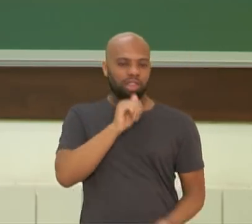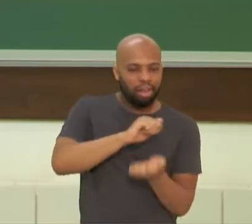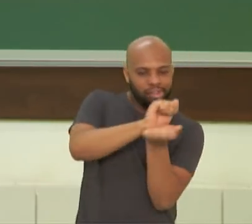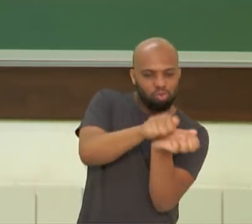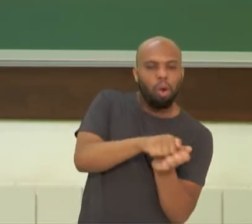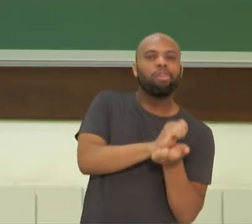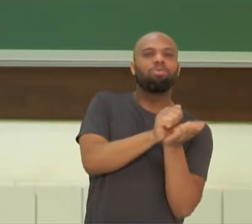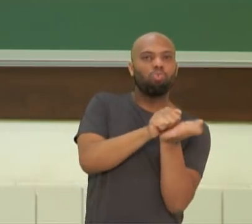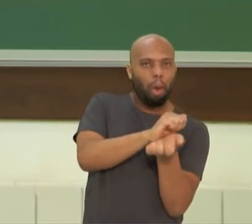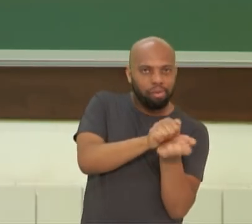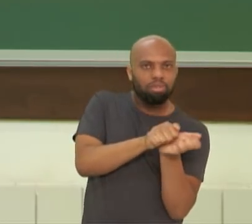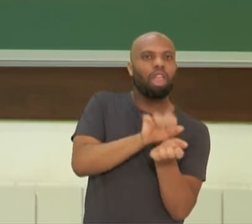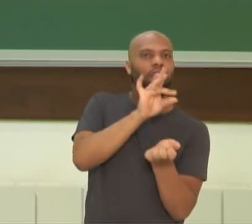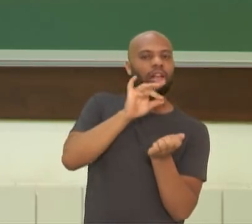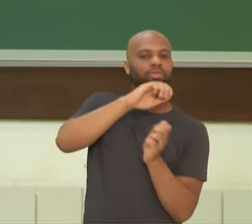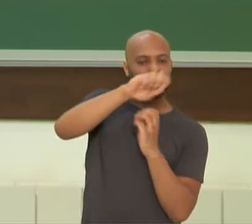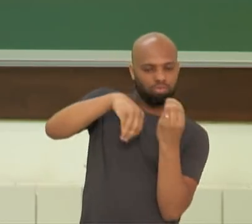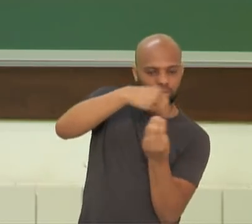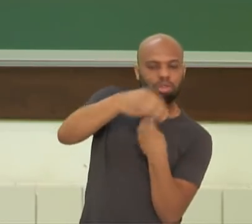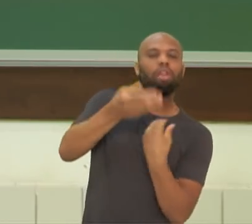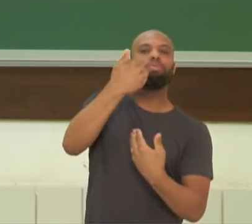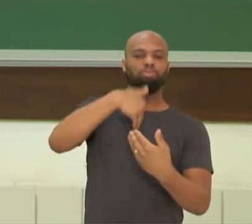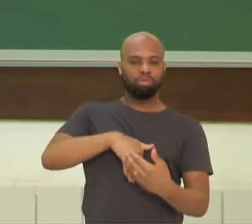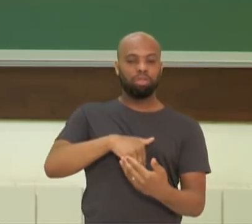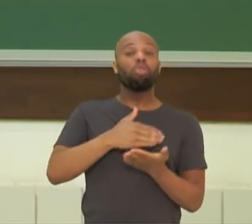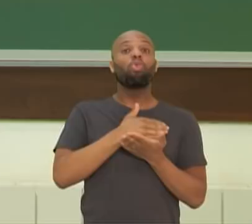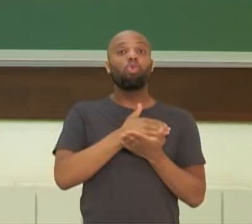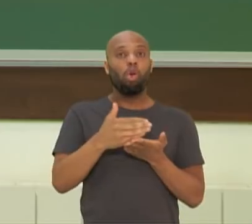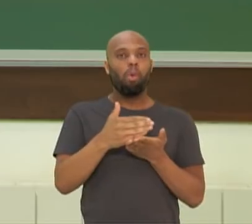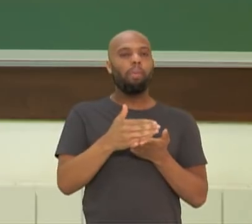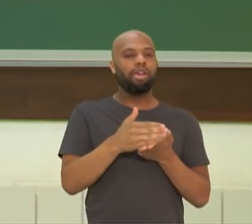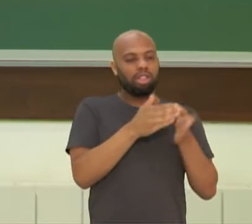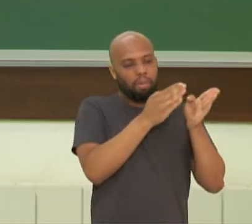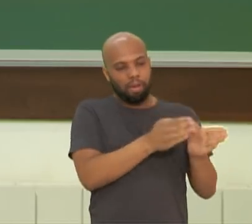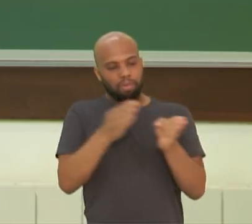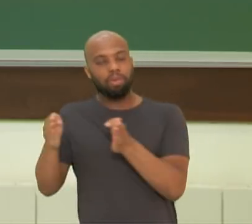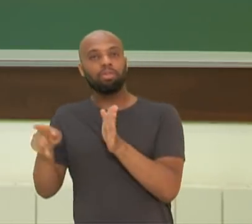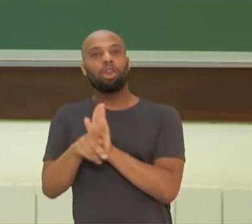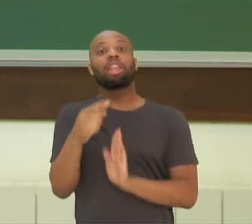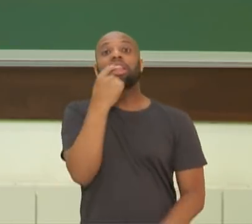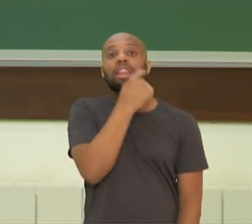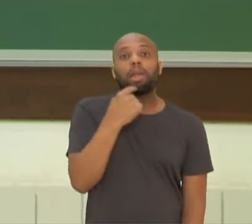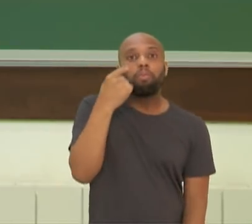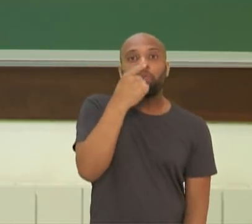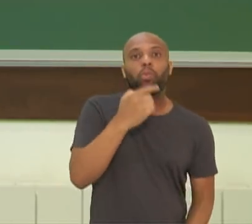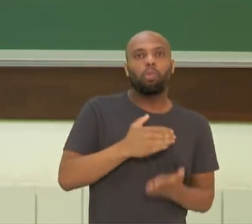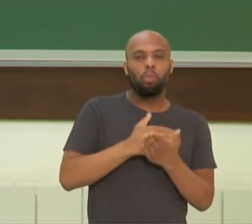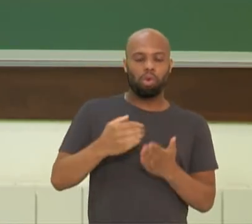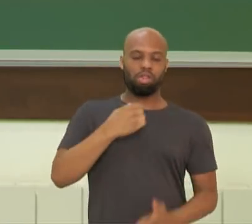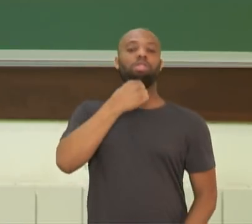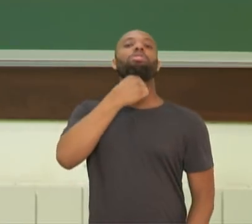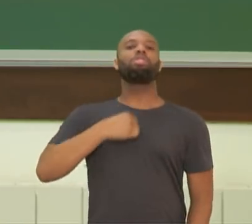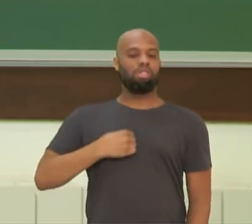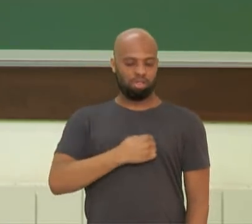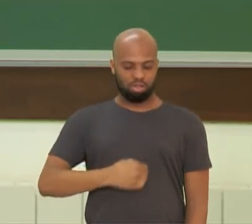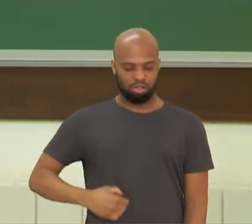o início da digestão é sempre na boca, onde, né, é o início do tubo digestório.